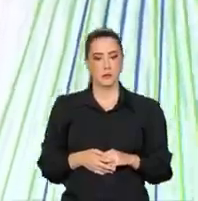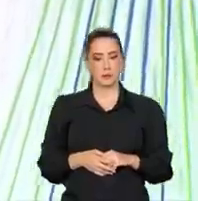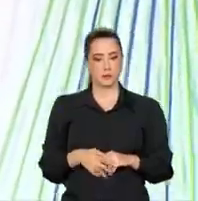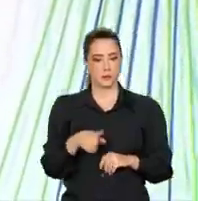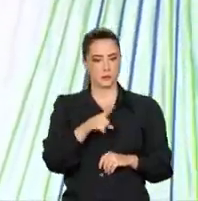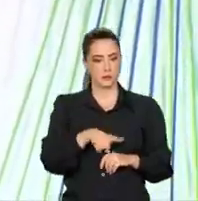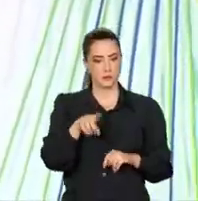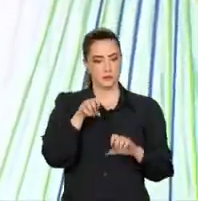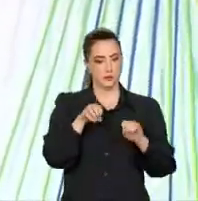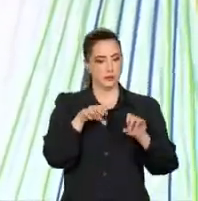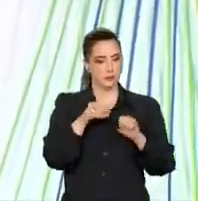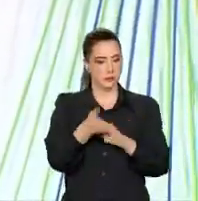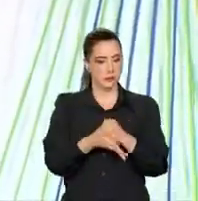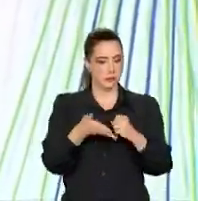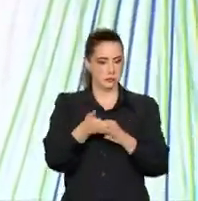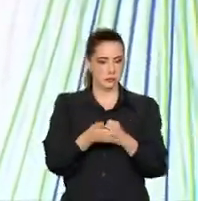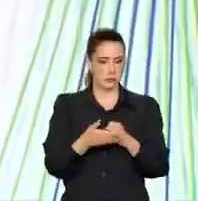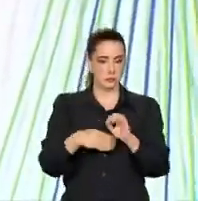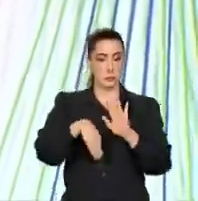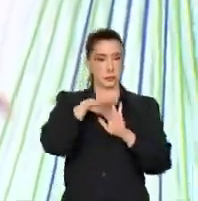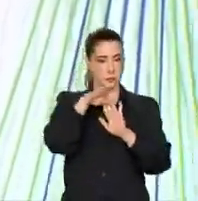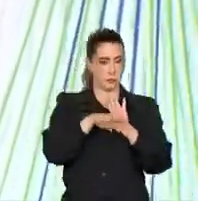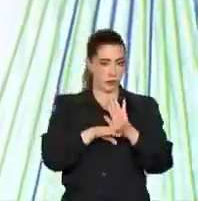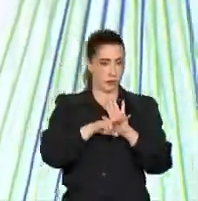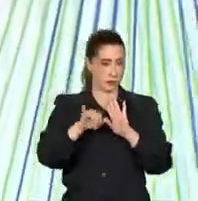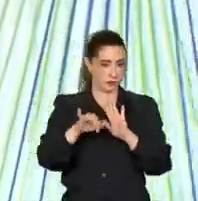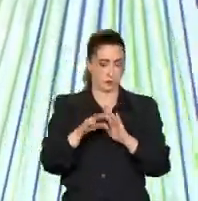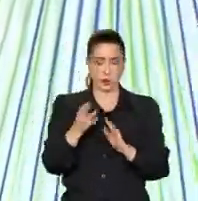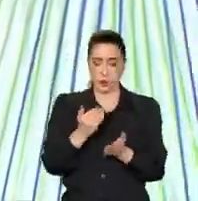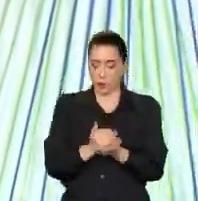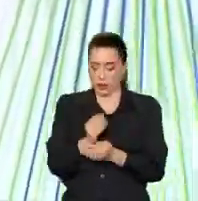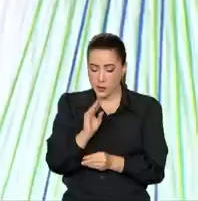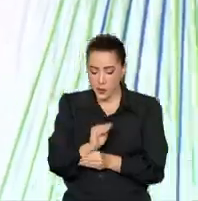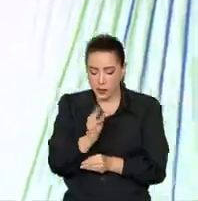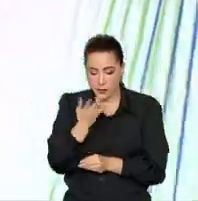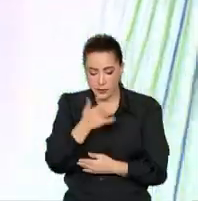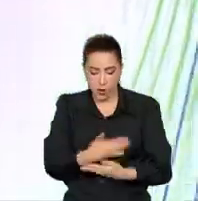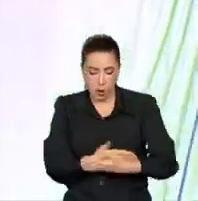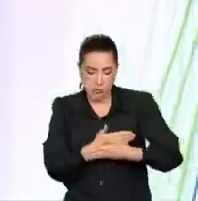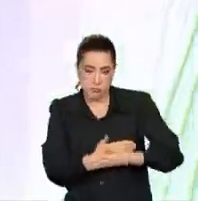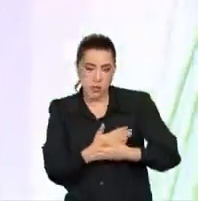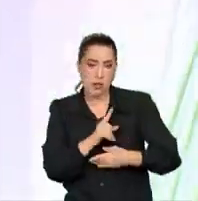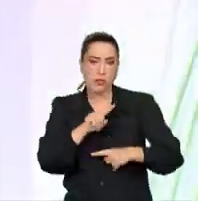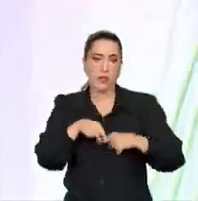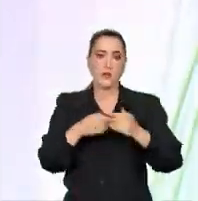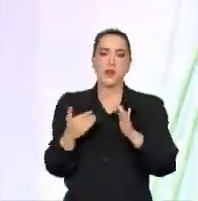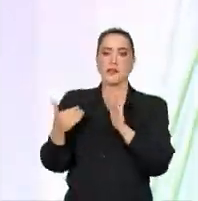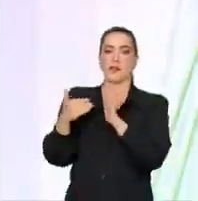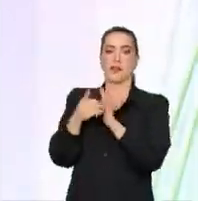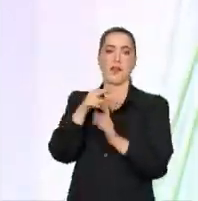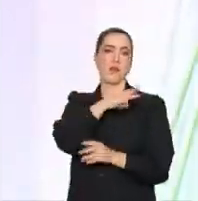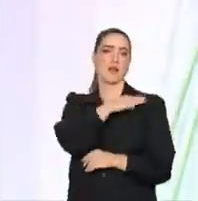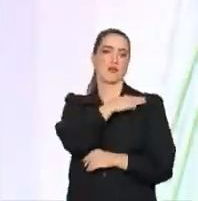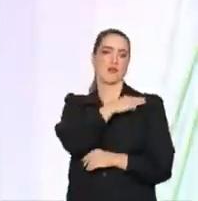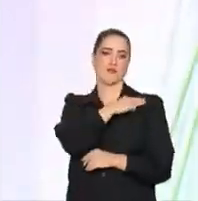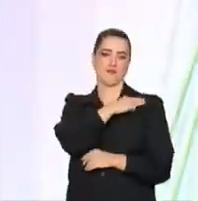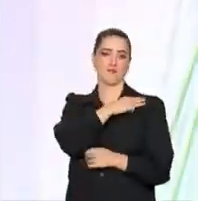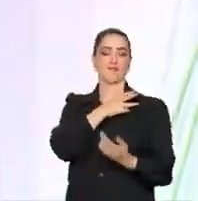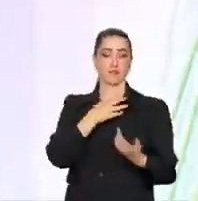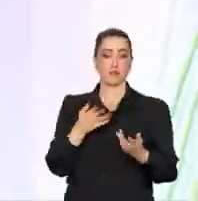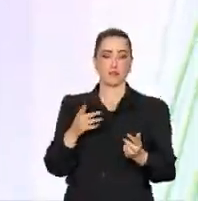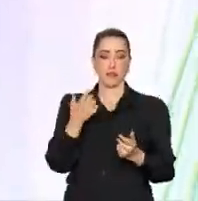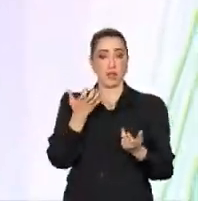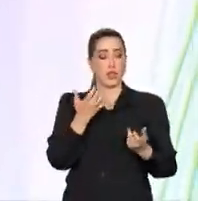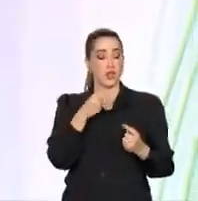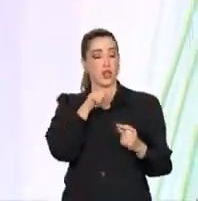na educação básica. E o programa, ela vai desde a creche até o ensino médio. E a gente procura estimular no